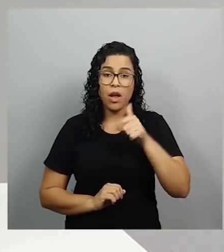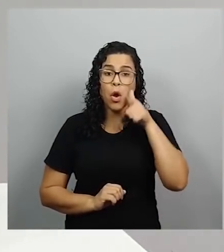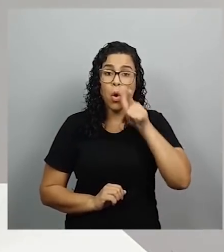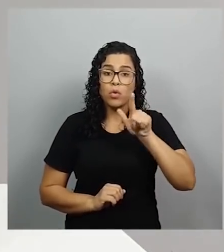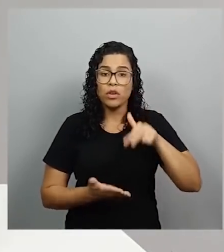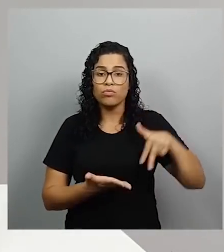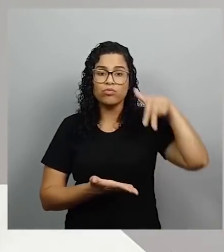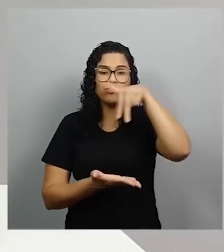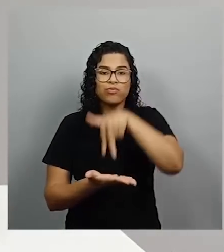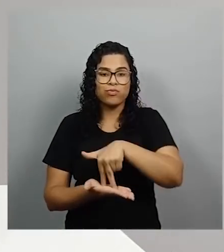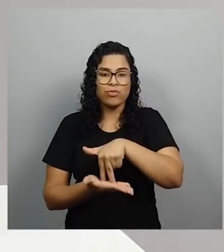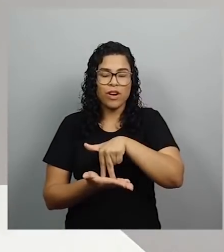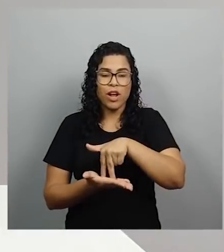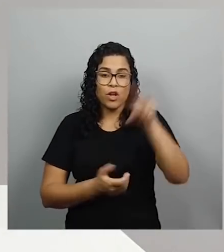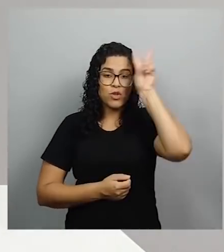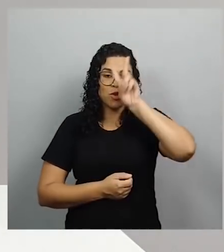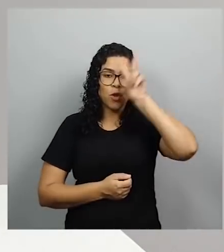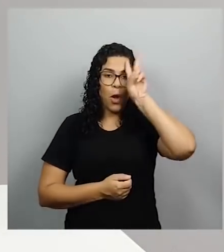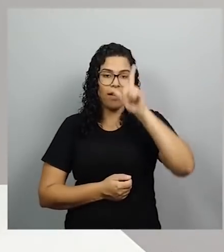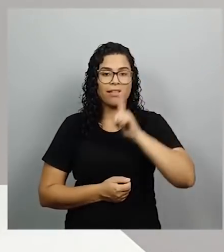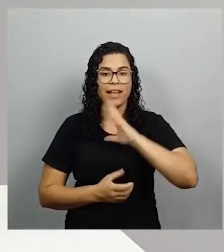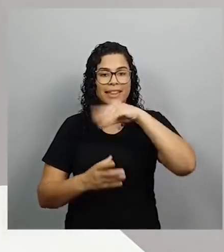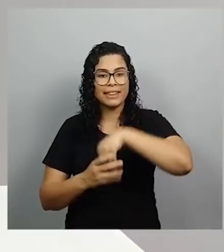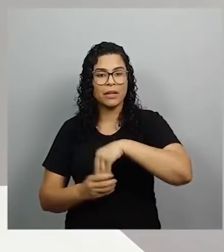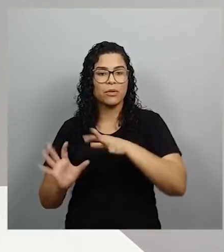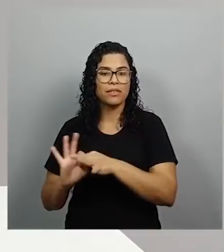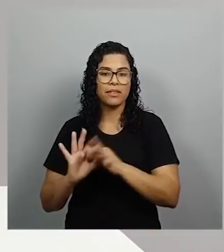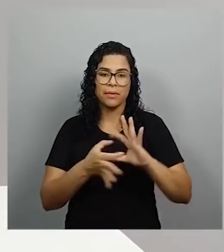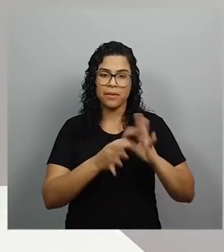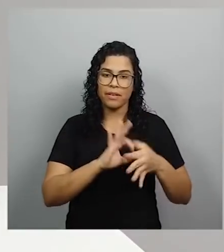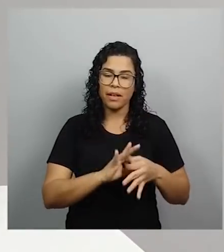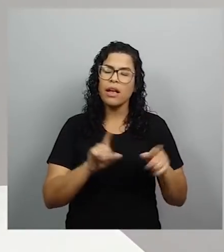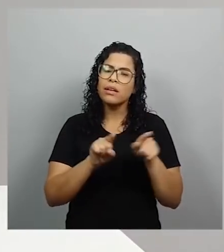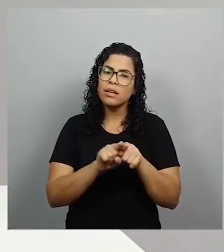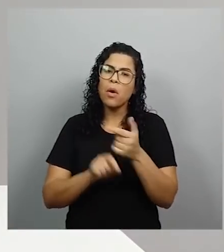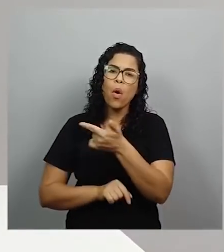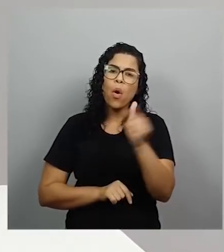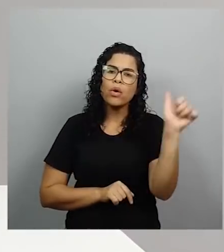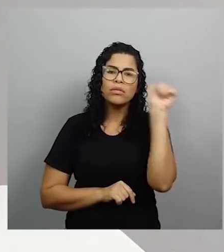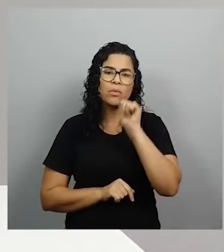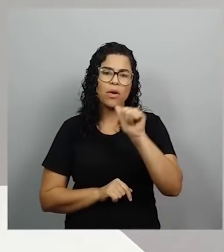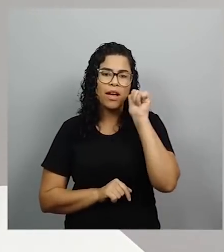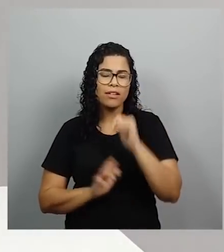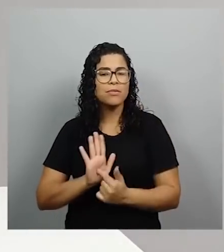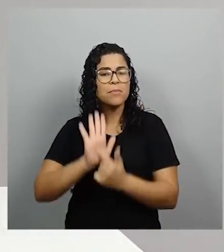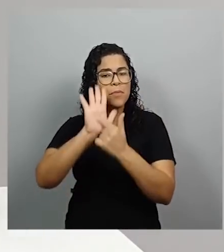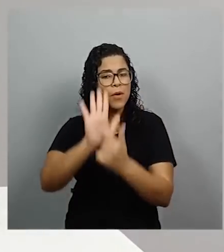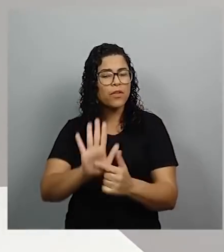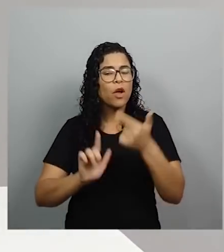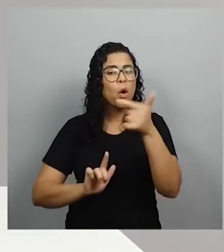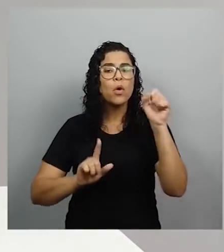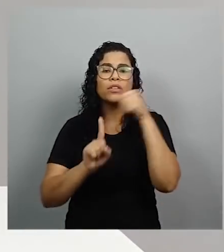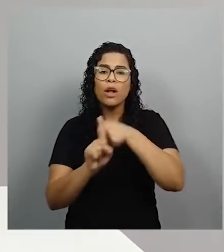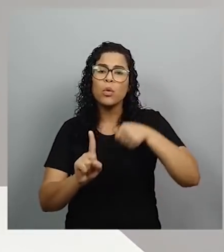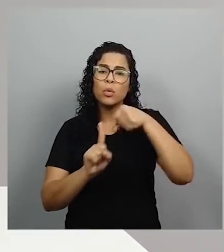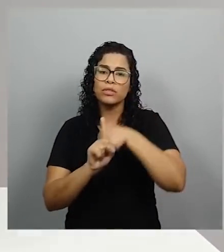nas Olimpíadas, mas também estendo essa homenagem a outras figuras que representam outras